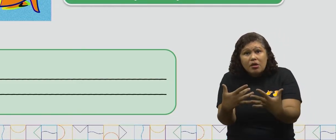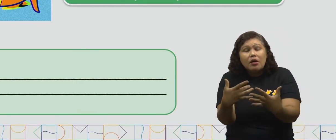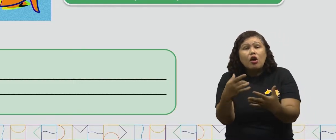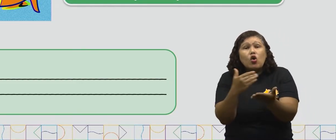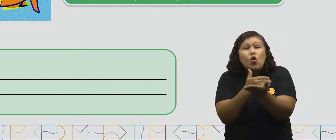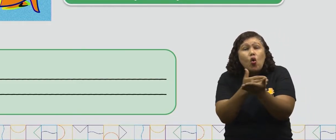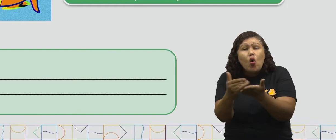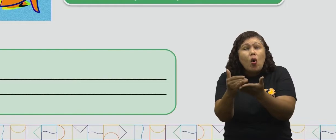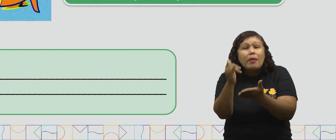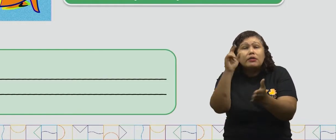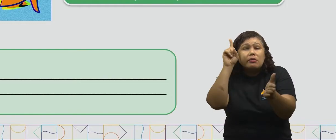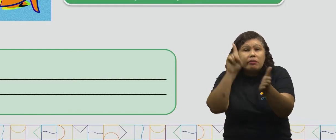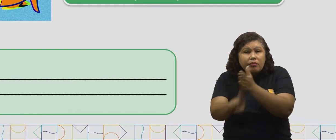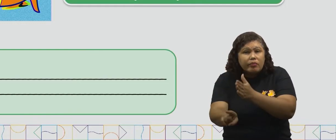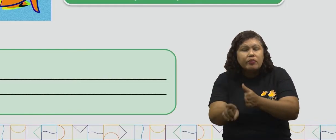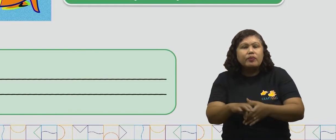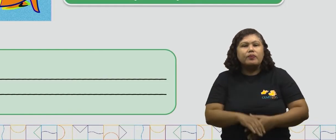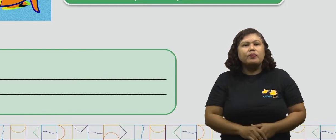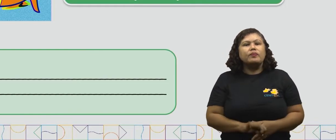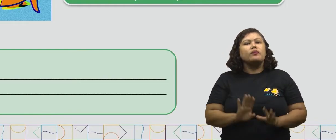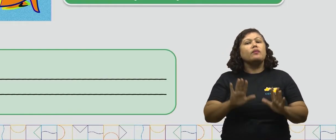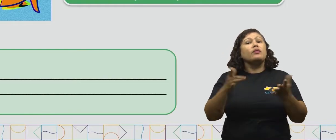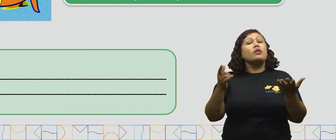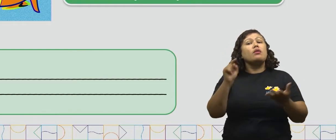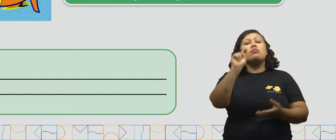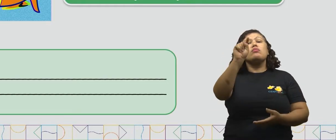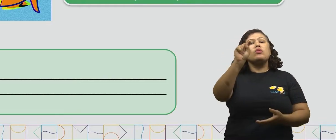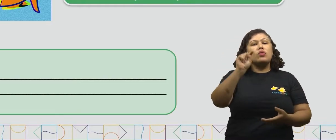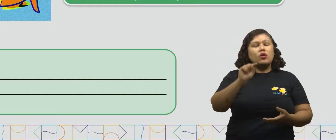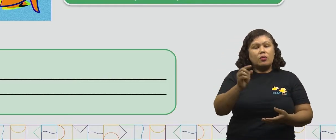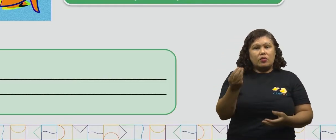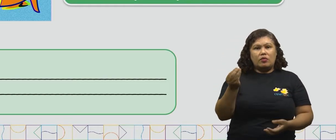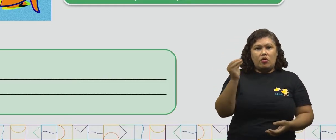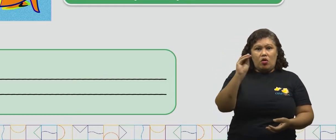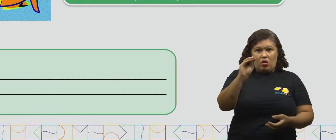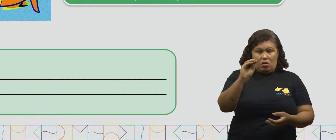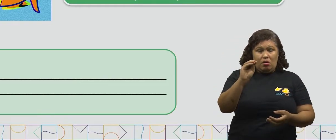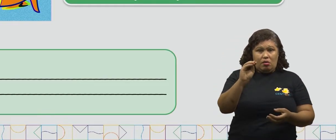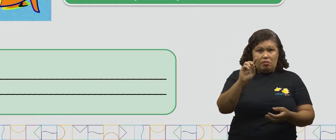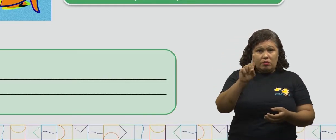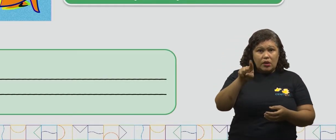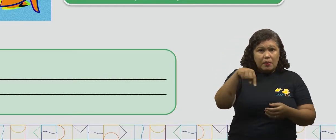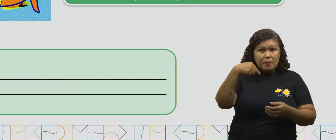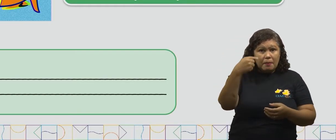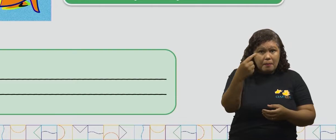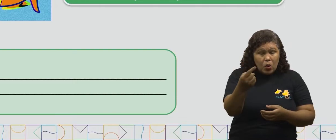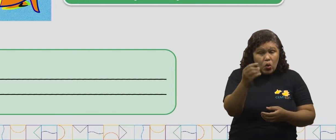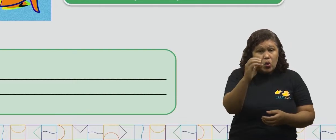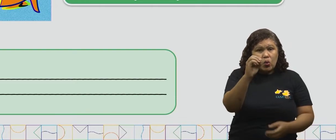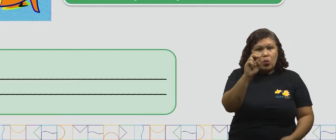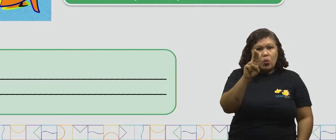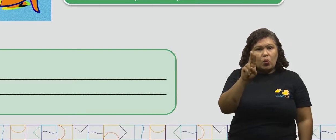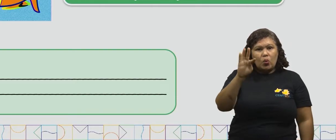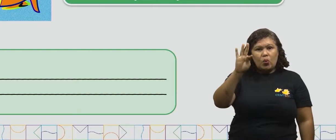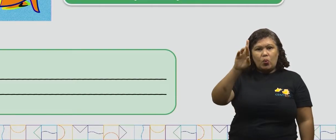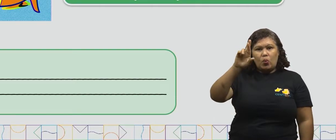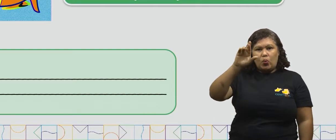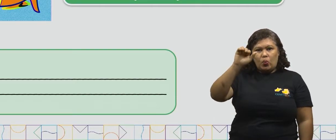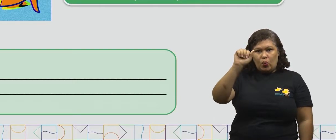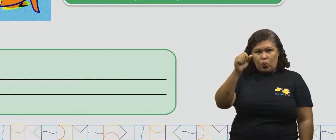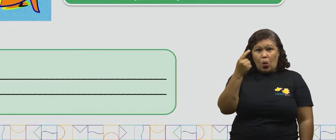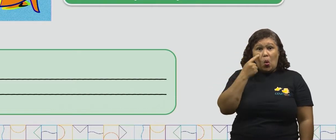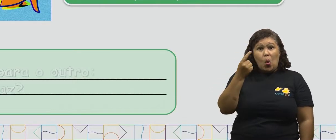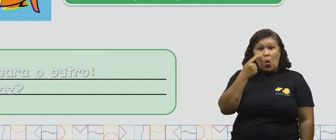anunciar a fala. Portanto, os 2 pontos ficarão logo após outro, a palavra outro, ficando